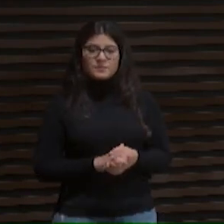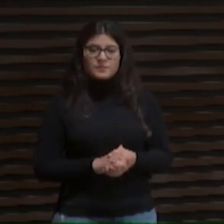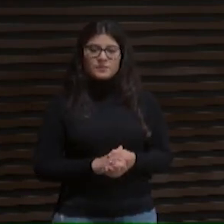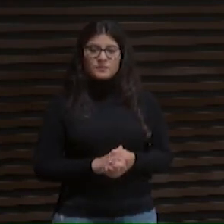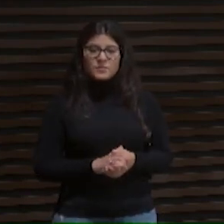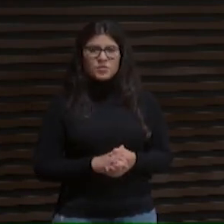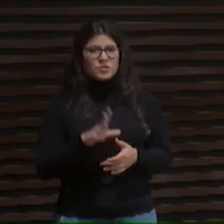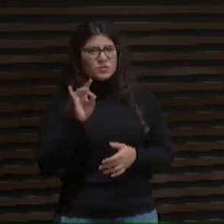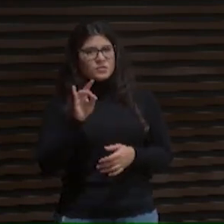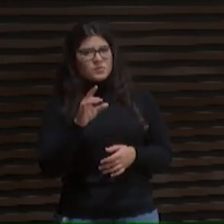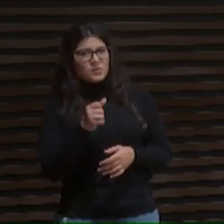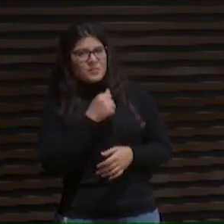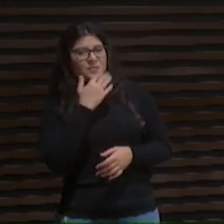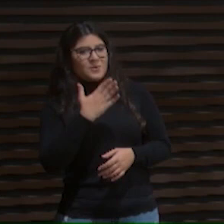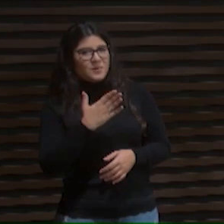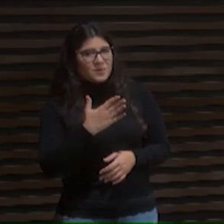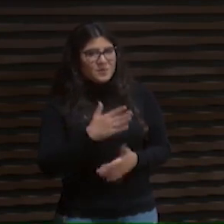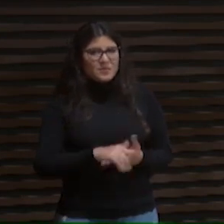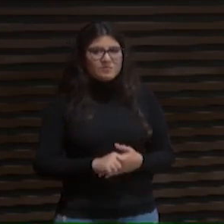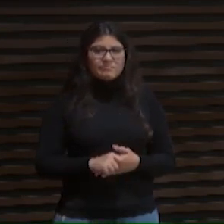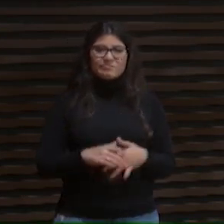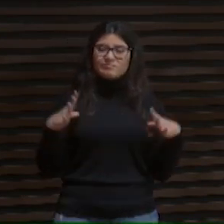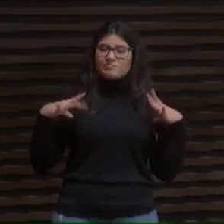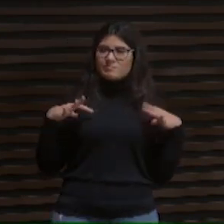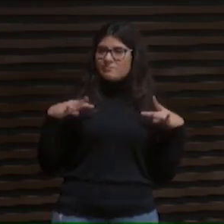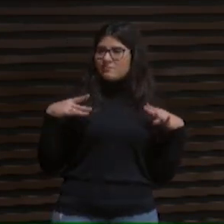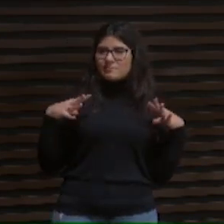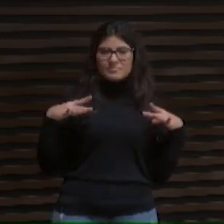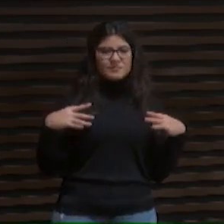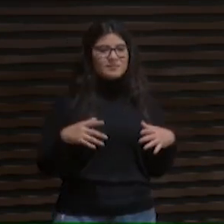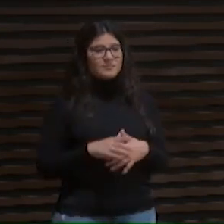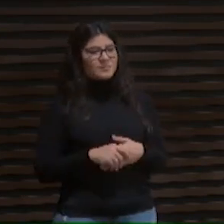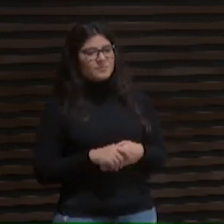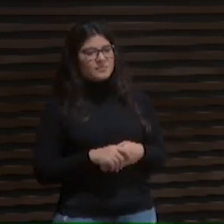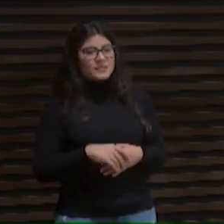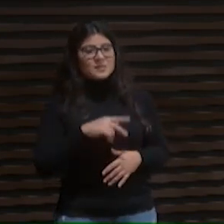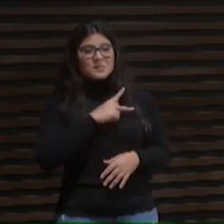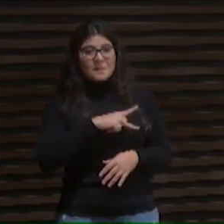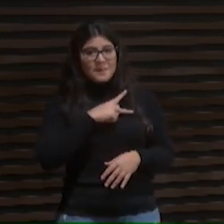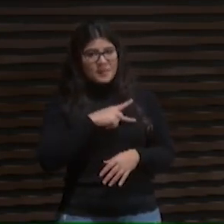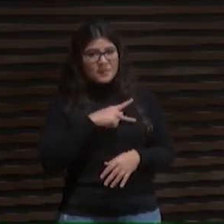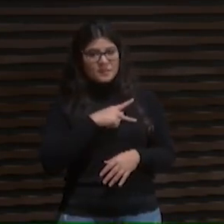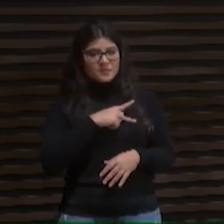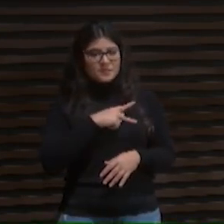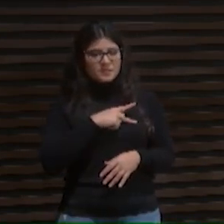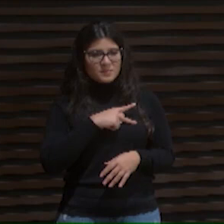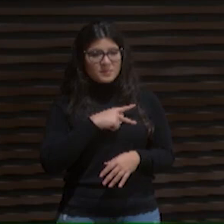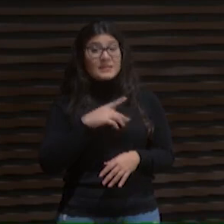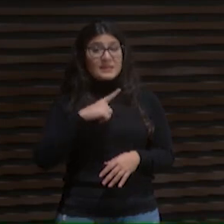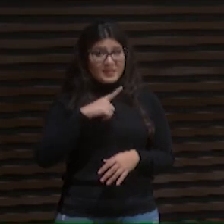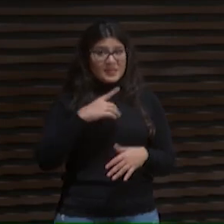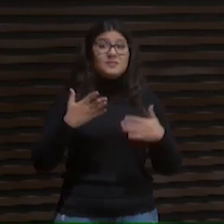Serão só flores? Para não dizer que eu não falei de flores, Paulo teve alegrias na sua vida.